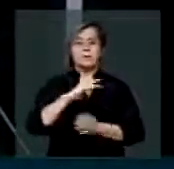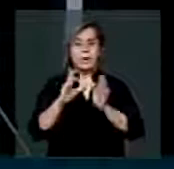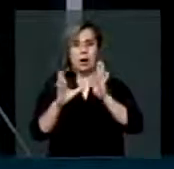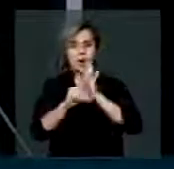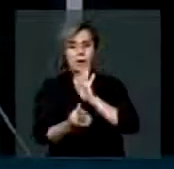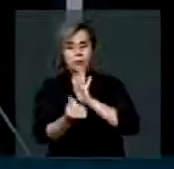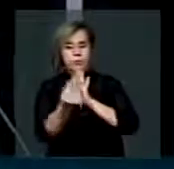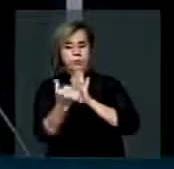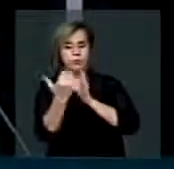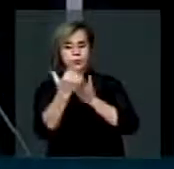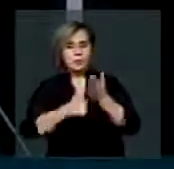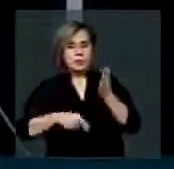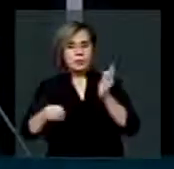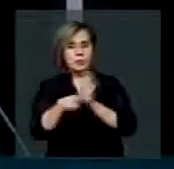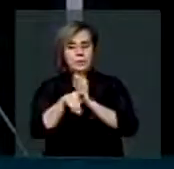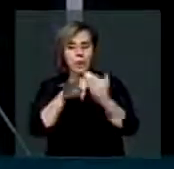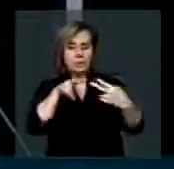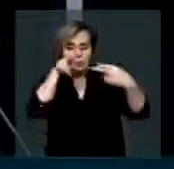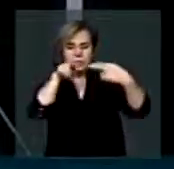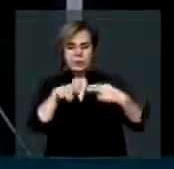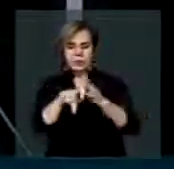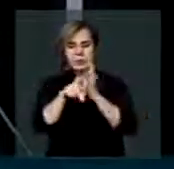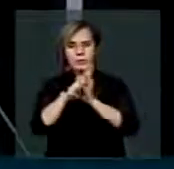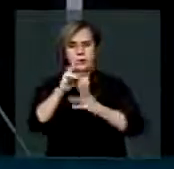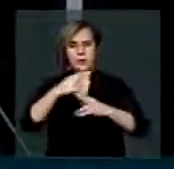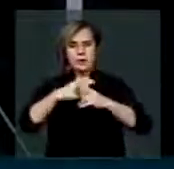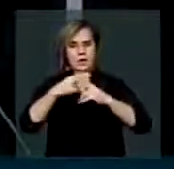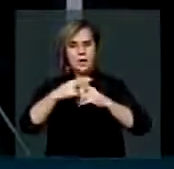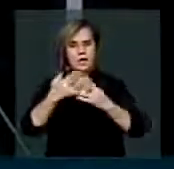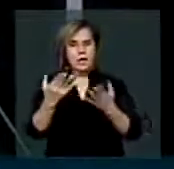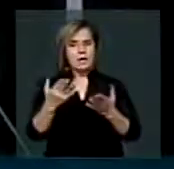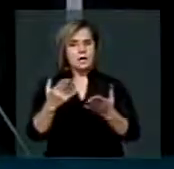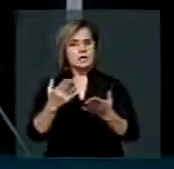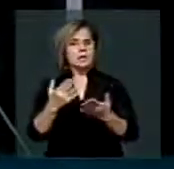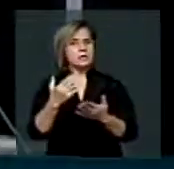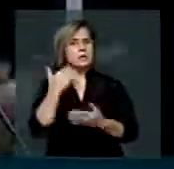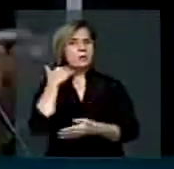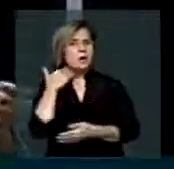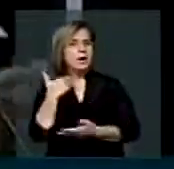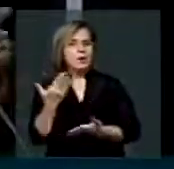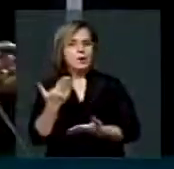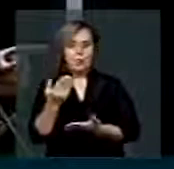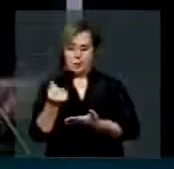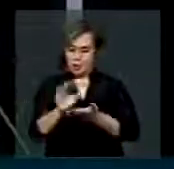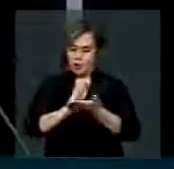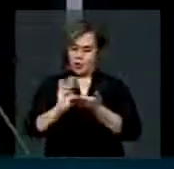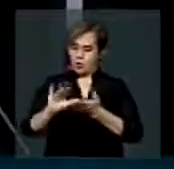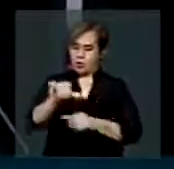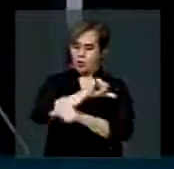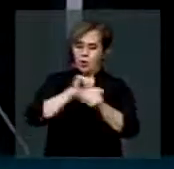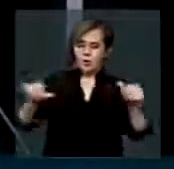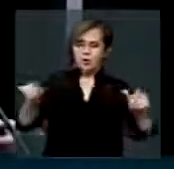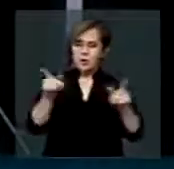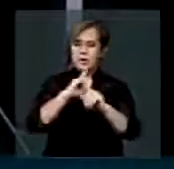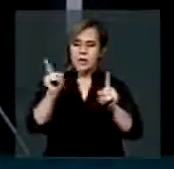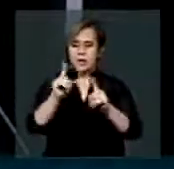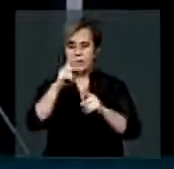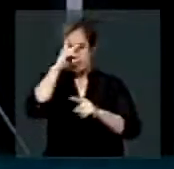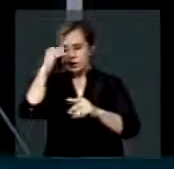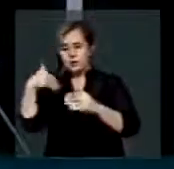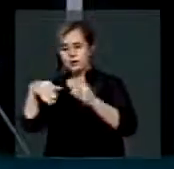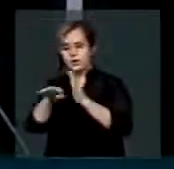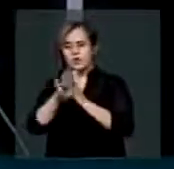sacado na boca do caixa. Não foram transferidos de conta para conta.